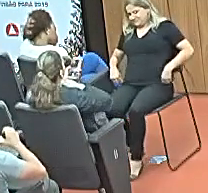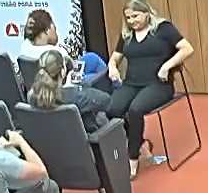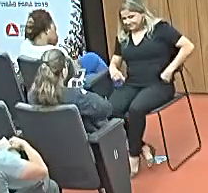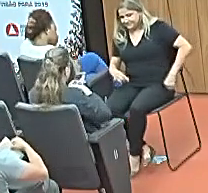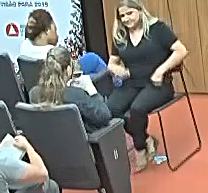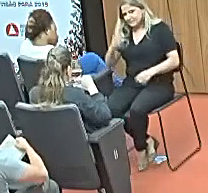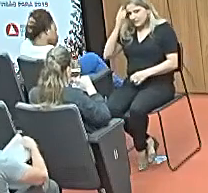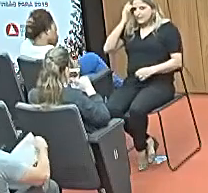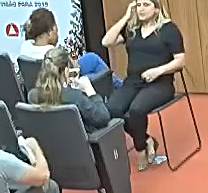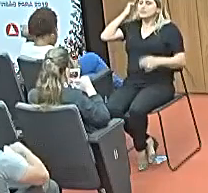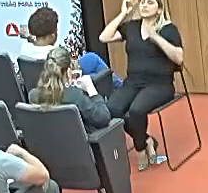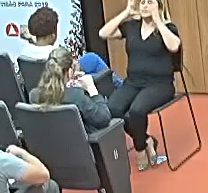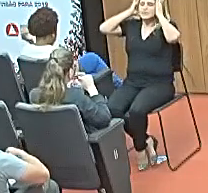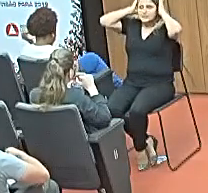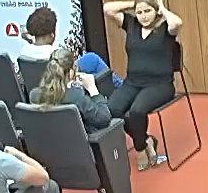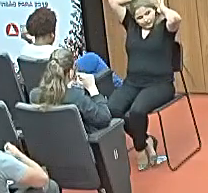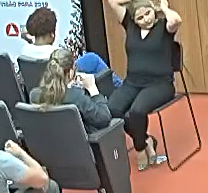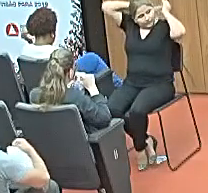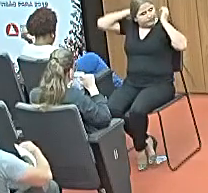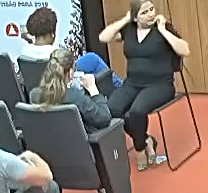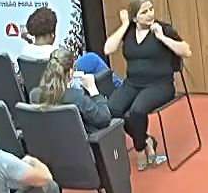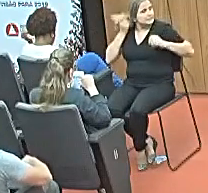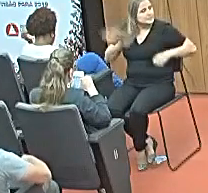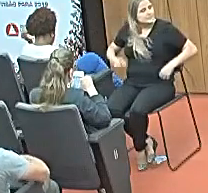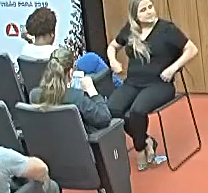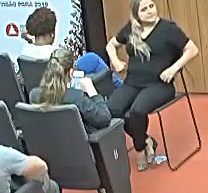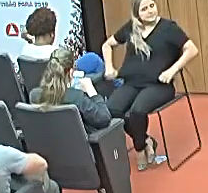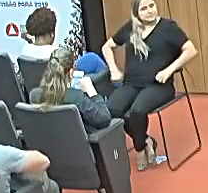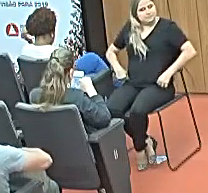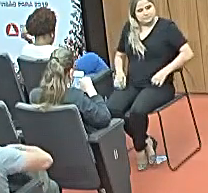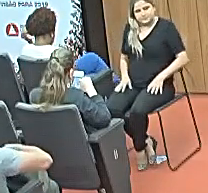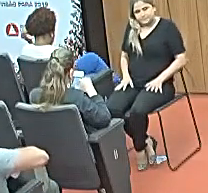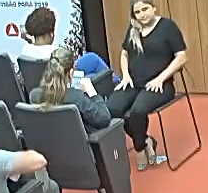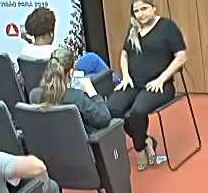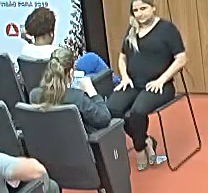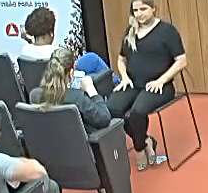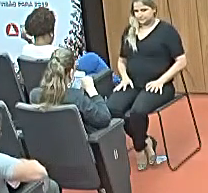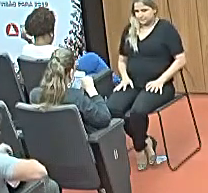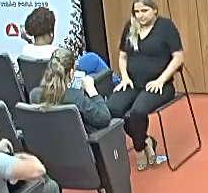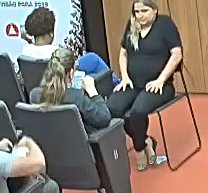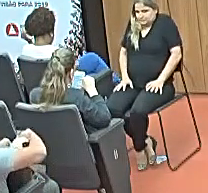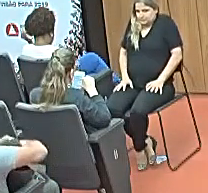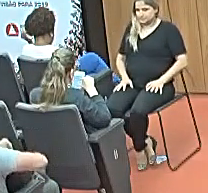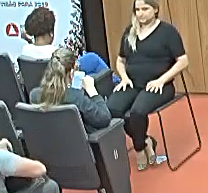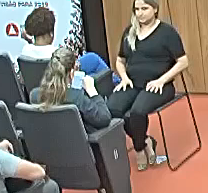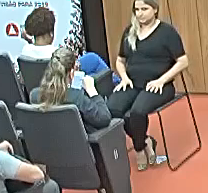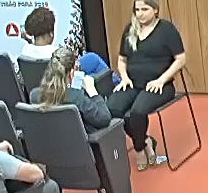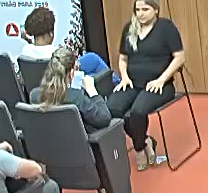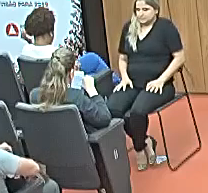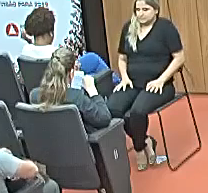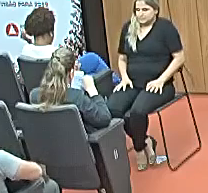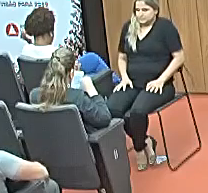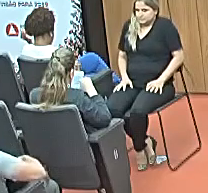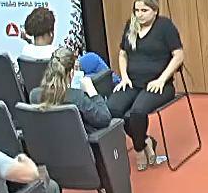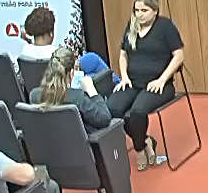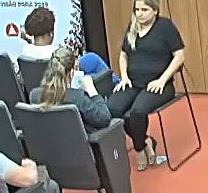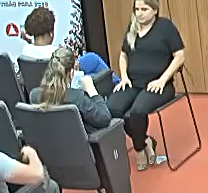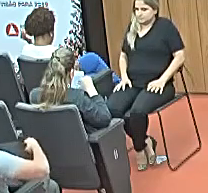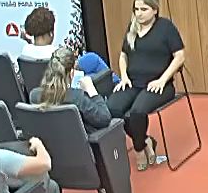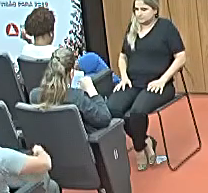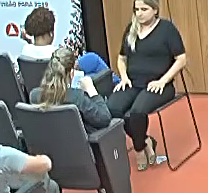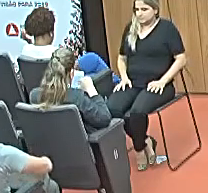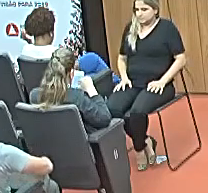criação é criar uma ação destinada à capacitação de policiais militares pertencente ao grupamento